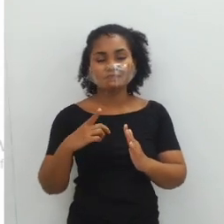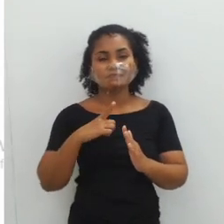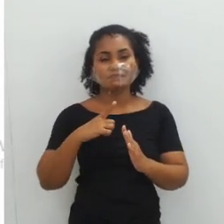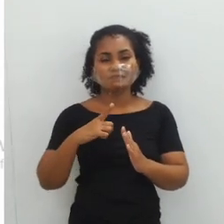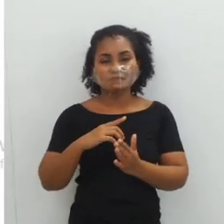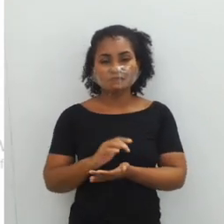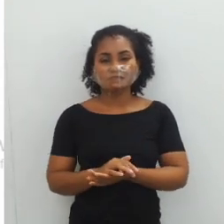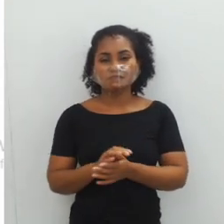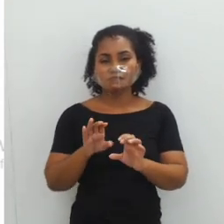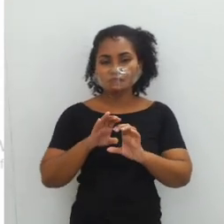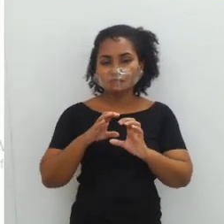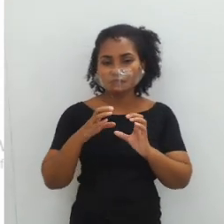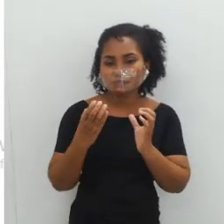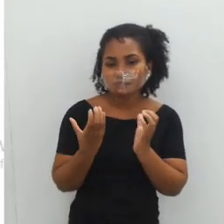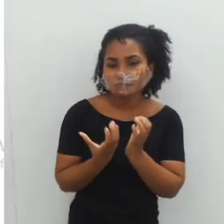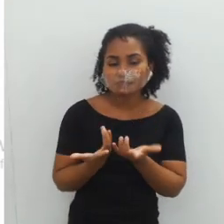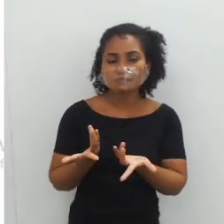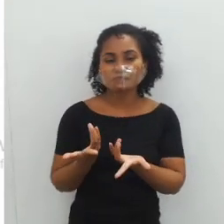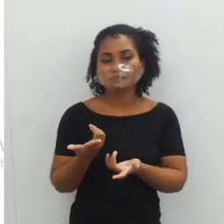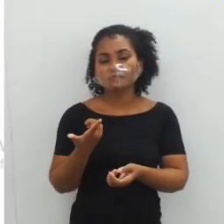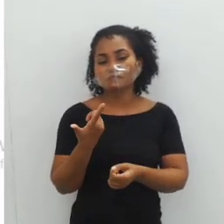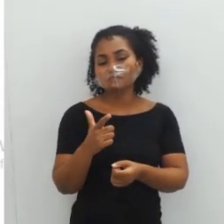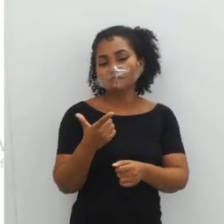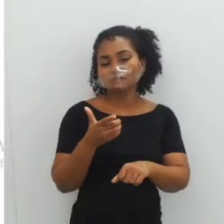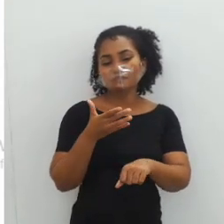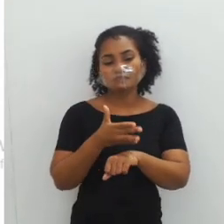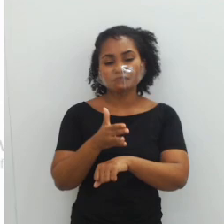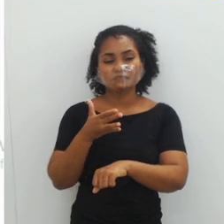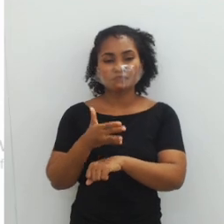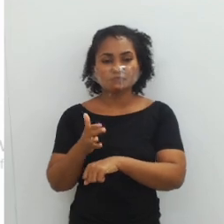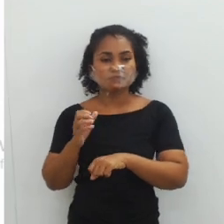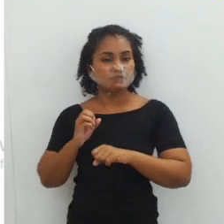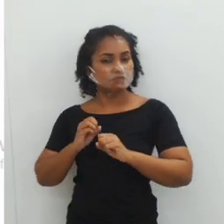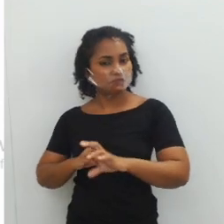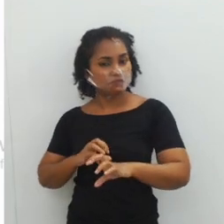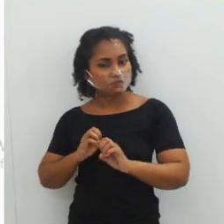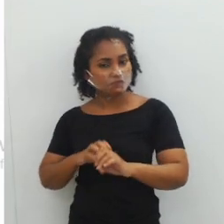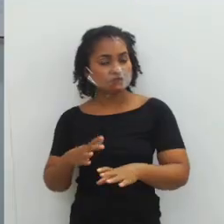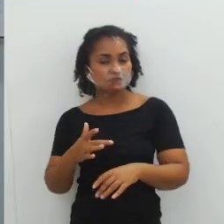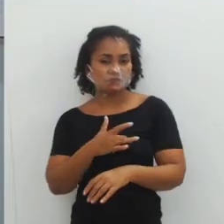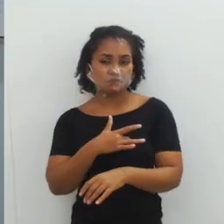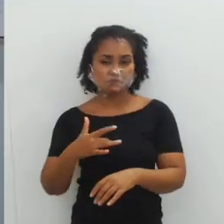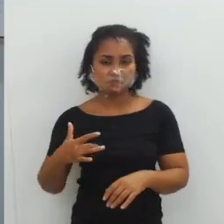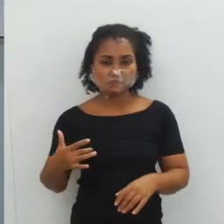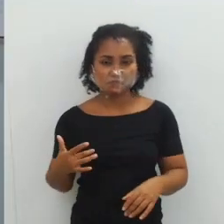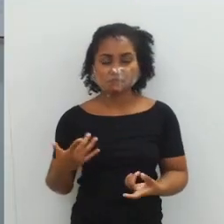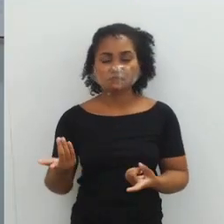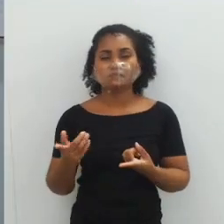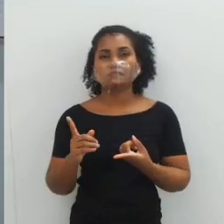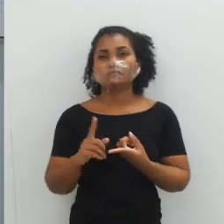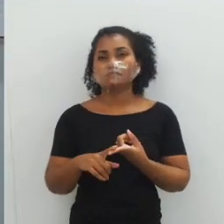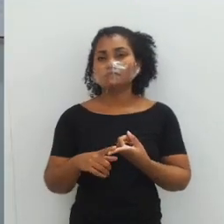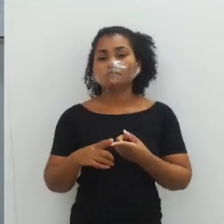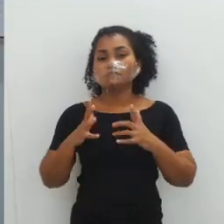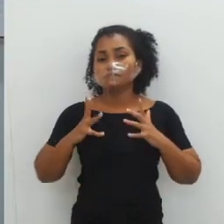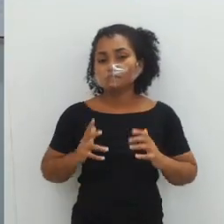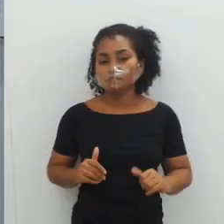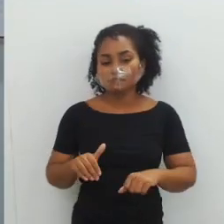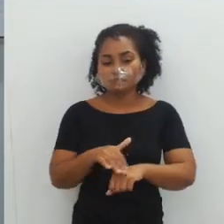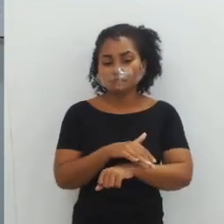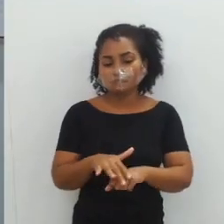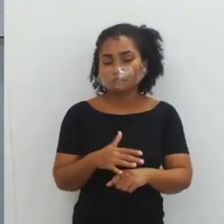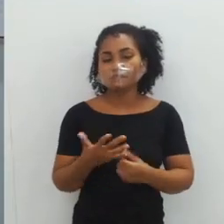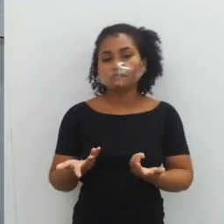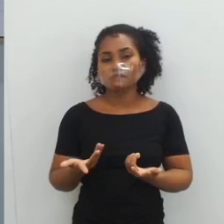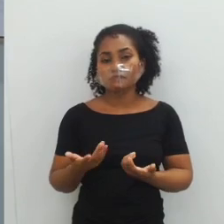Essas comunidades sem acesso à educação, à saúde, a saneamento básico, a qualidade